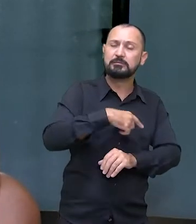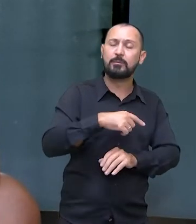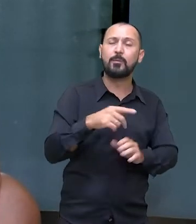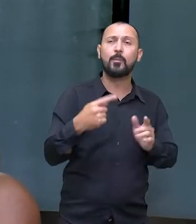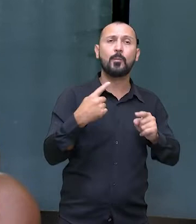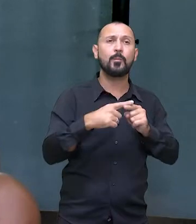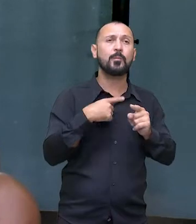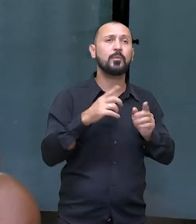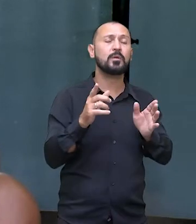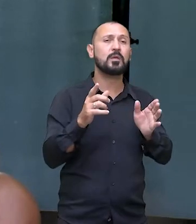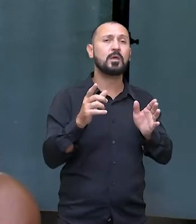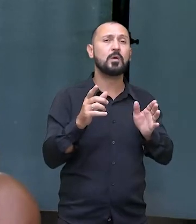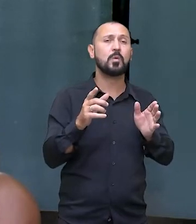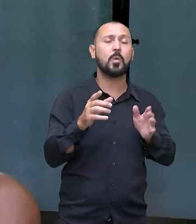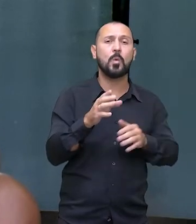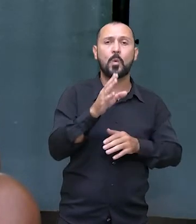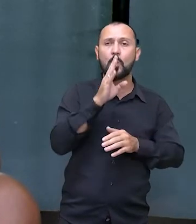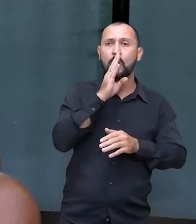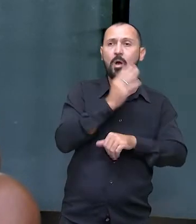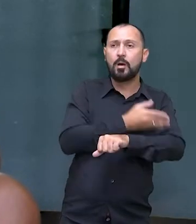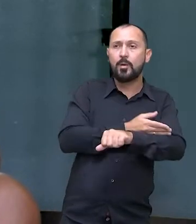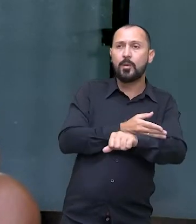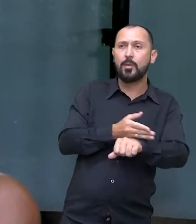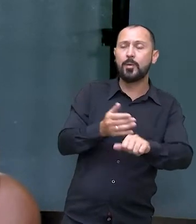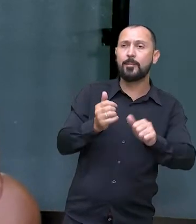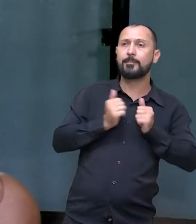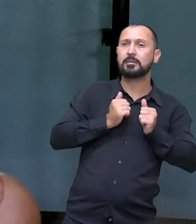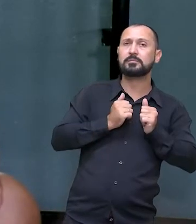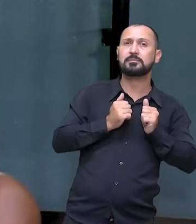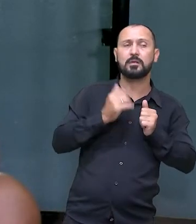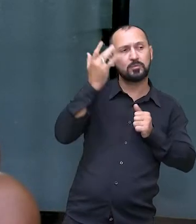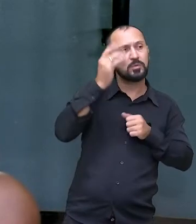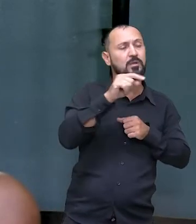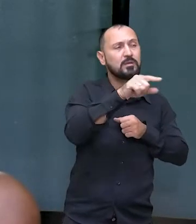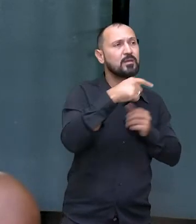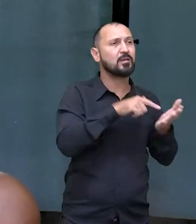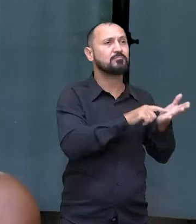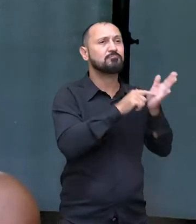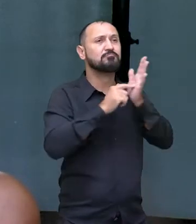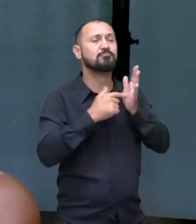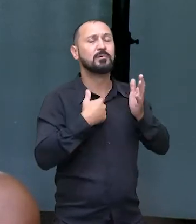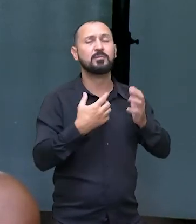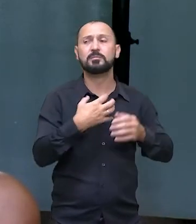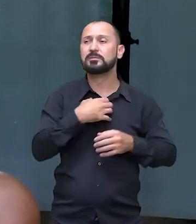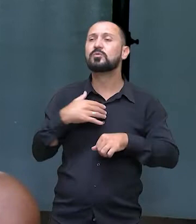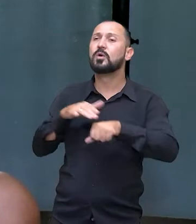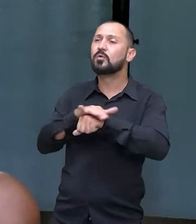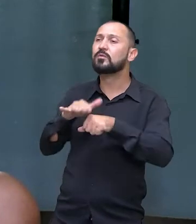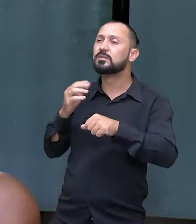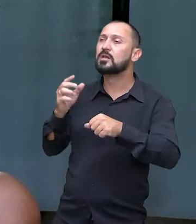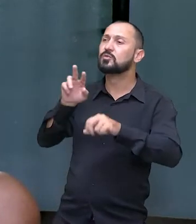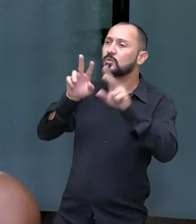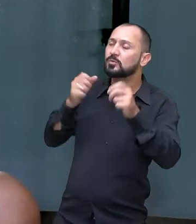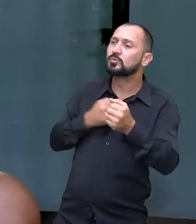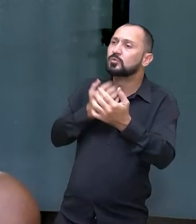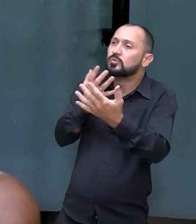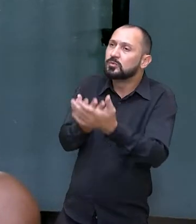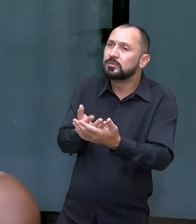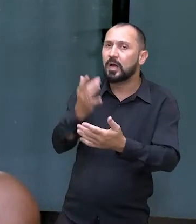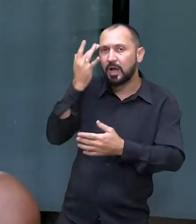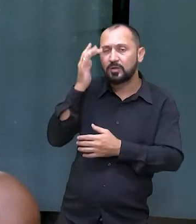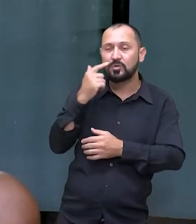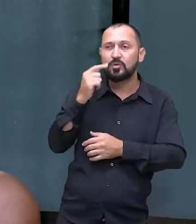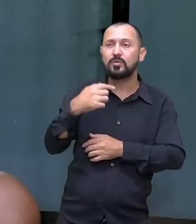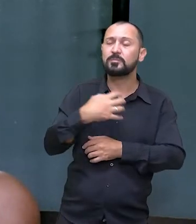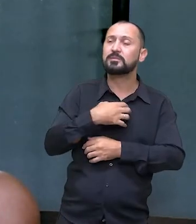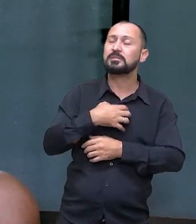aqui nessa sessão porque o Silêncio Branco é um espetáculo que eu assisti, nem sei quem que é, mas me fez trazer aqui porque eu quero conversar sobre isso, e eu acho